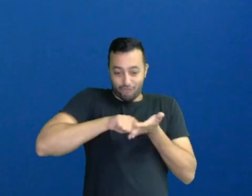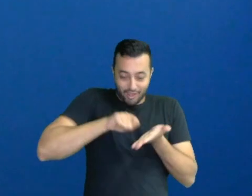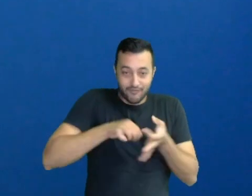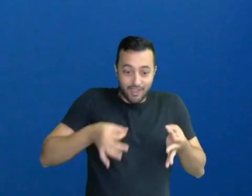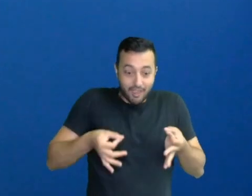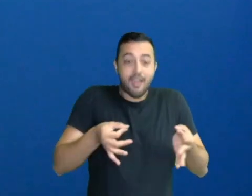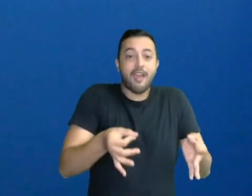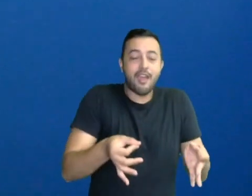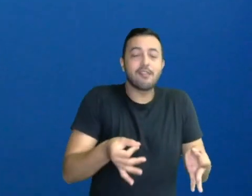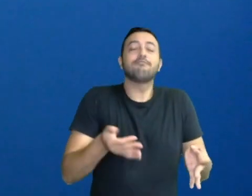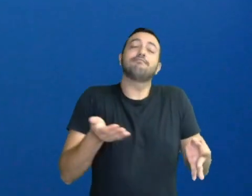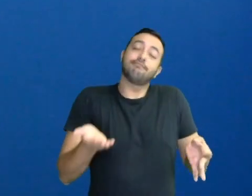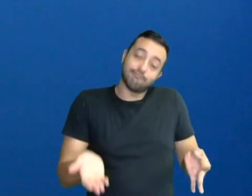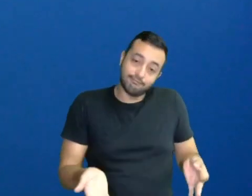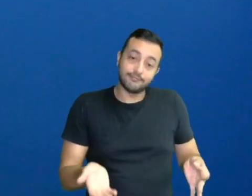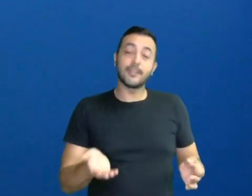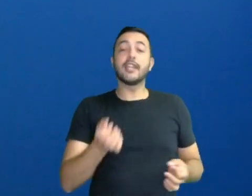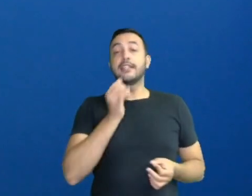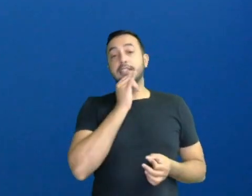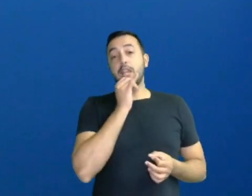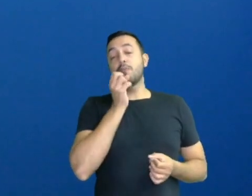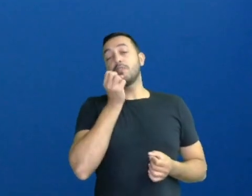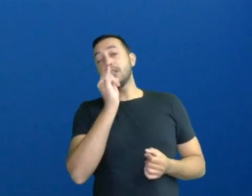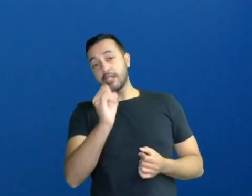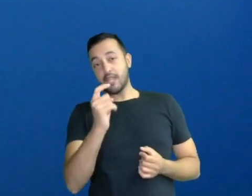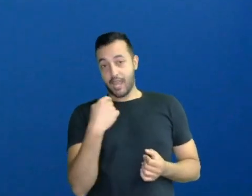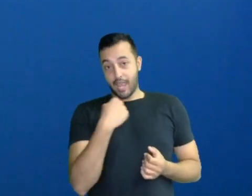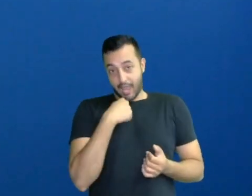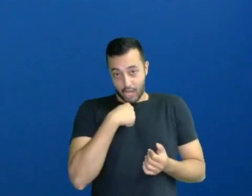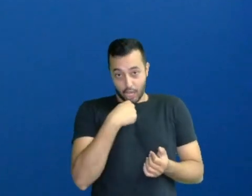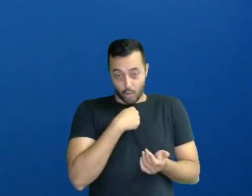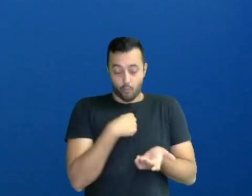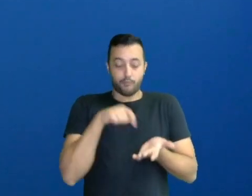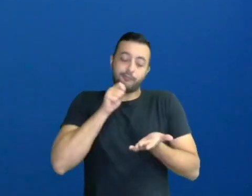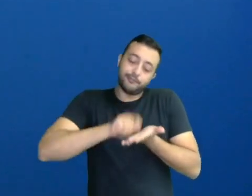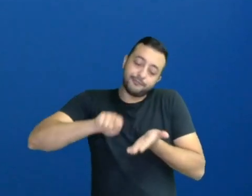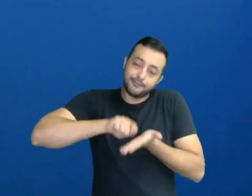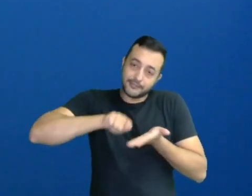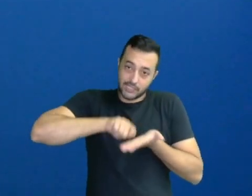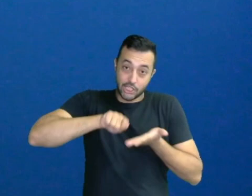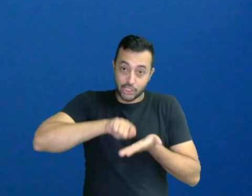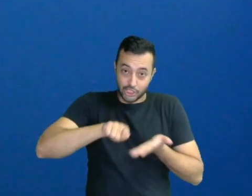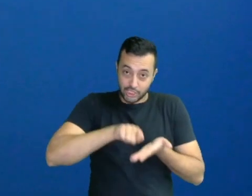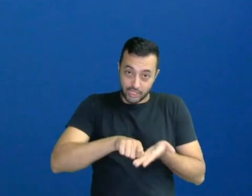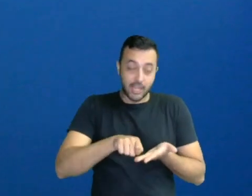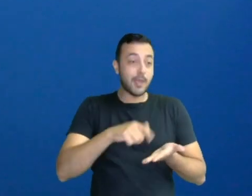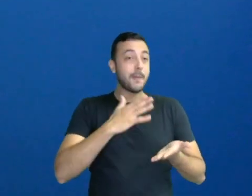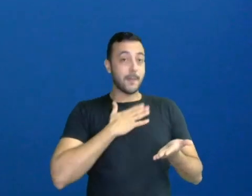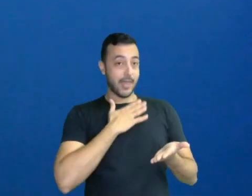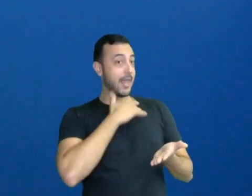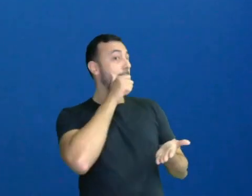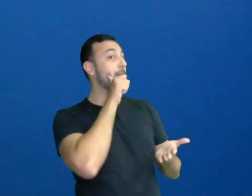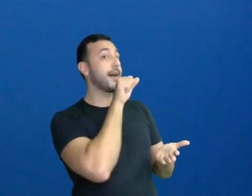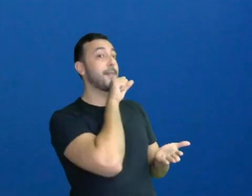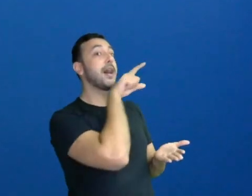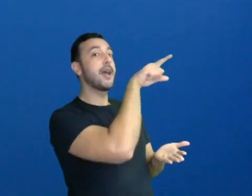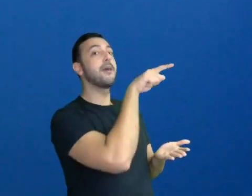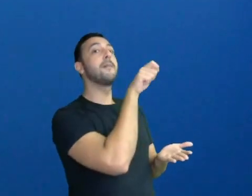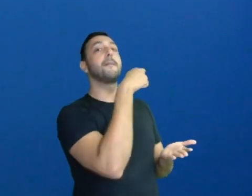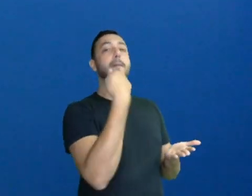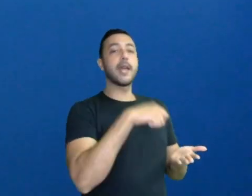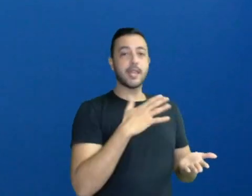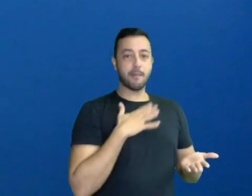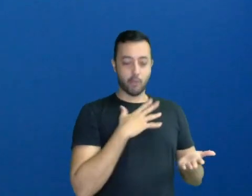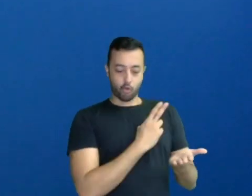né então se eu Cíntia vou escrever um bilhete para minha mãe eu preciso